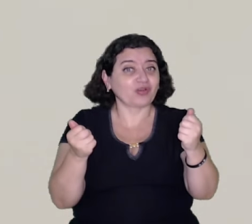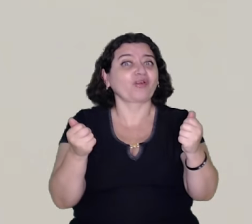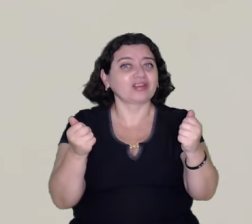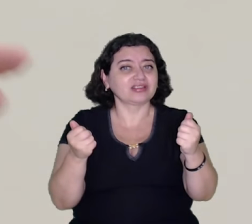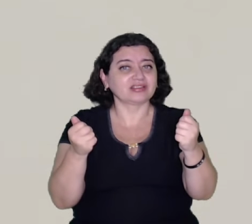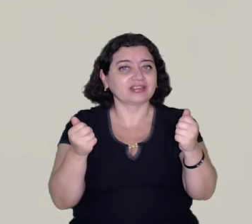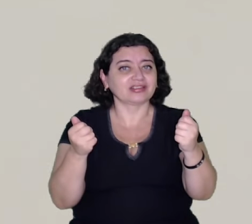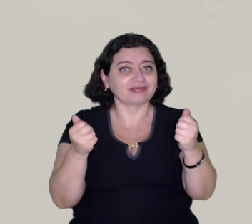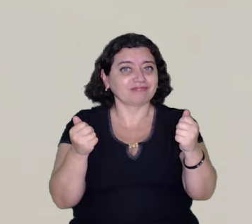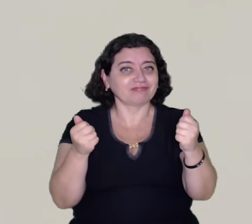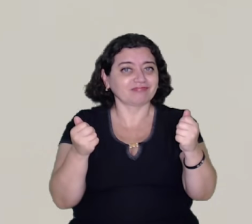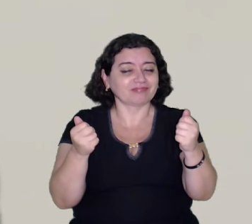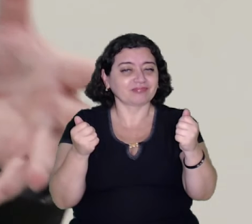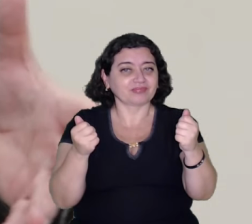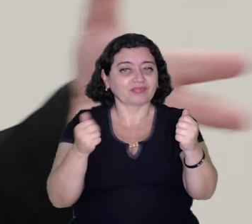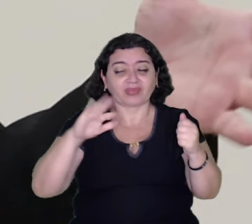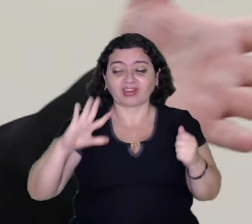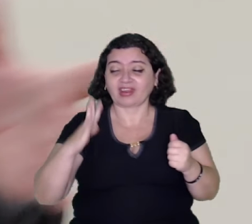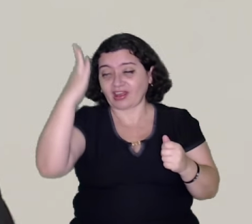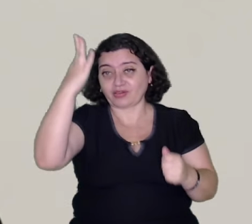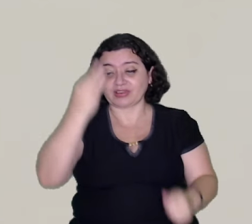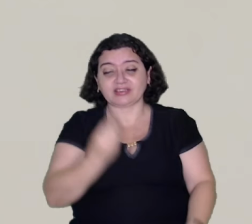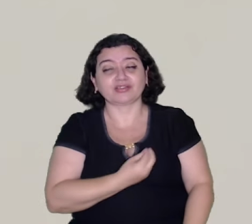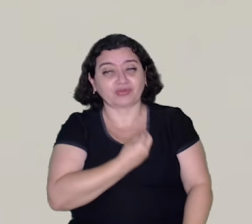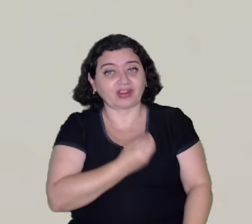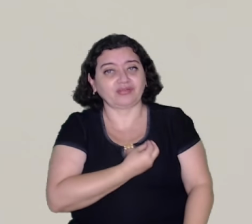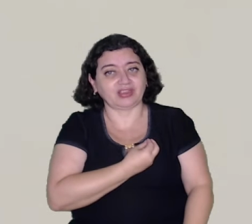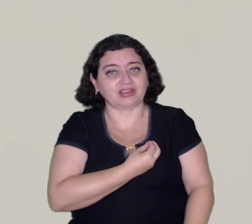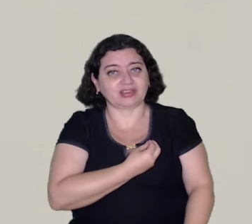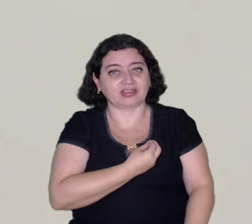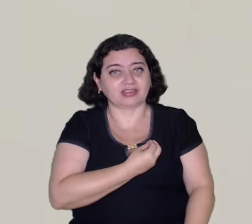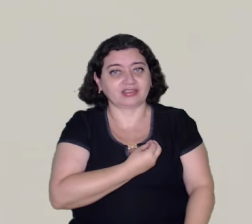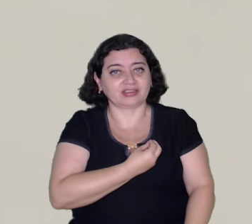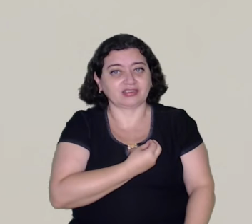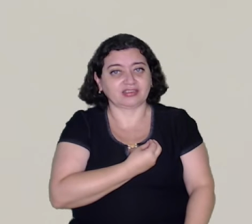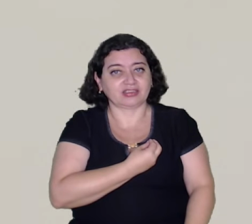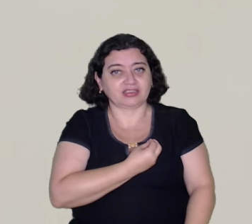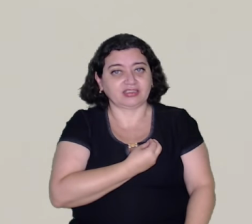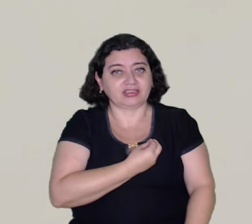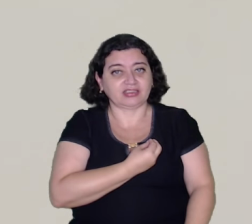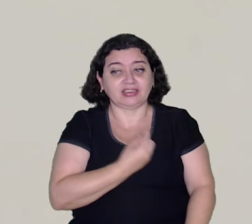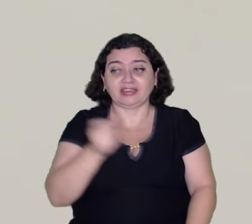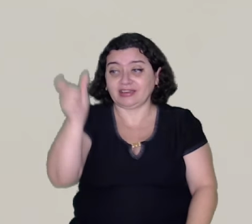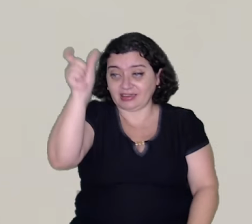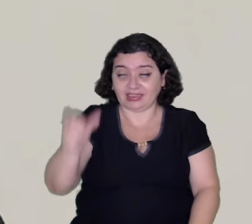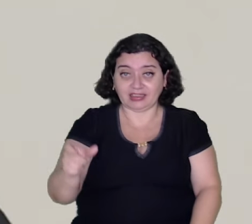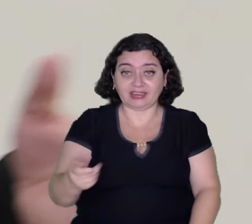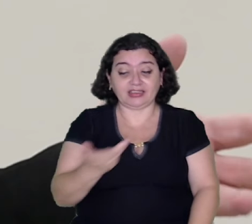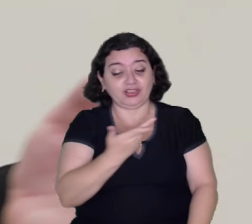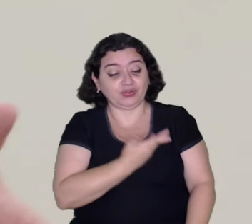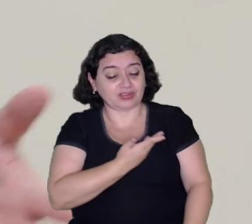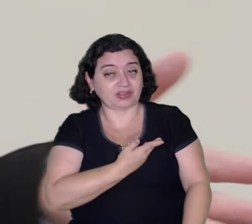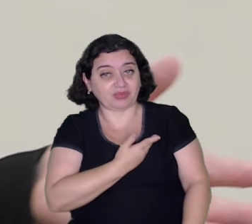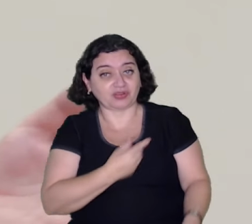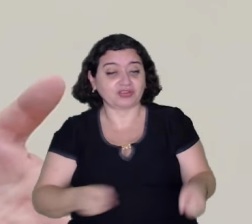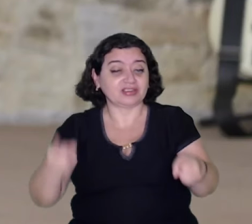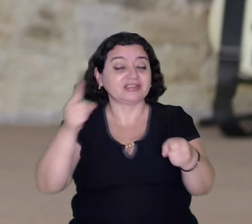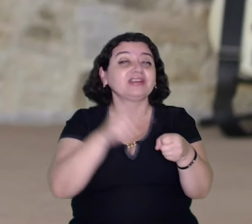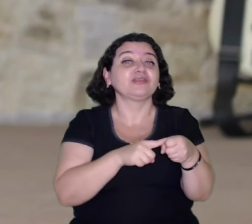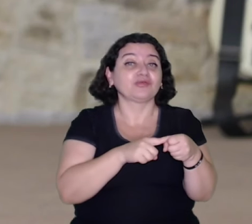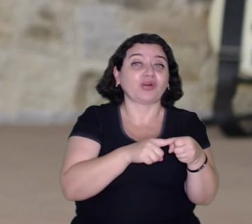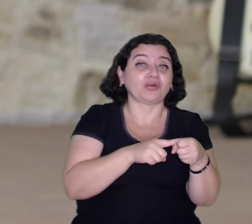prodigiosa, que aconteceu na vida dele e dos companheiros dele. E ele volta, diz o